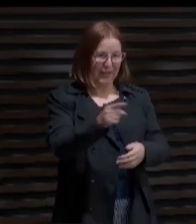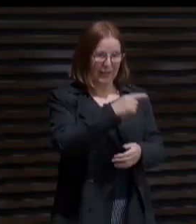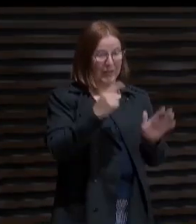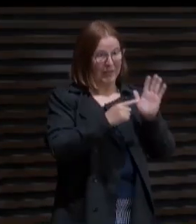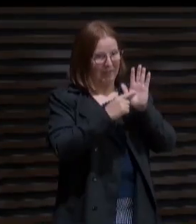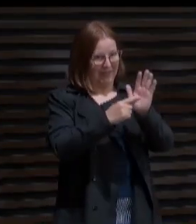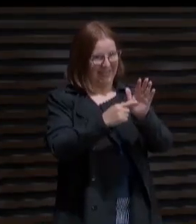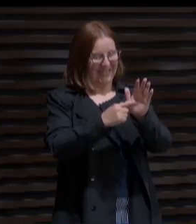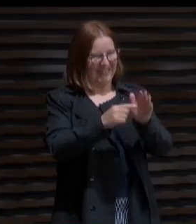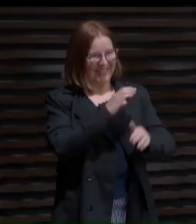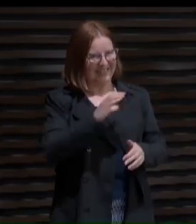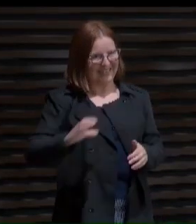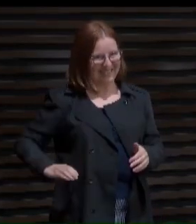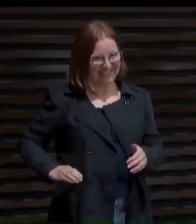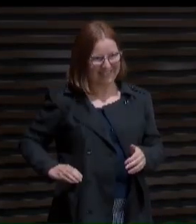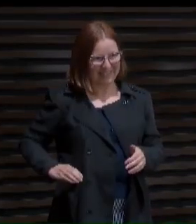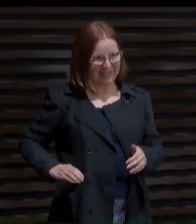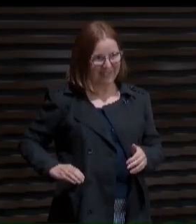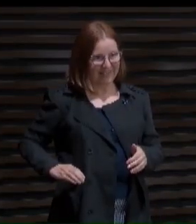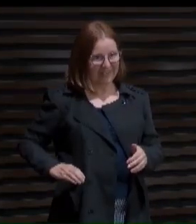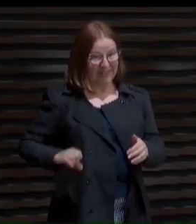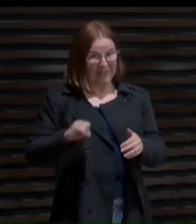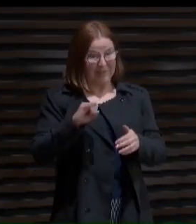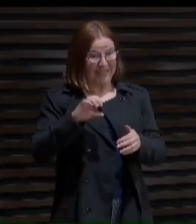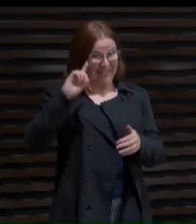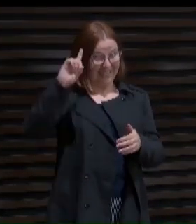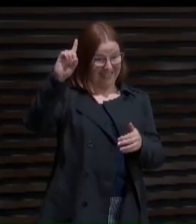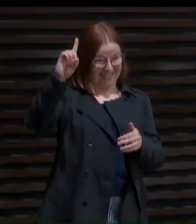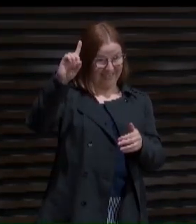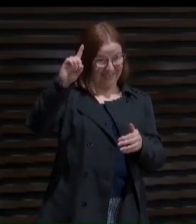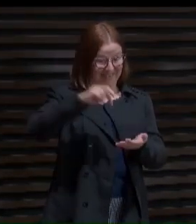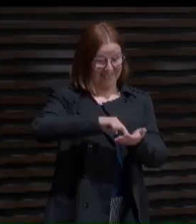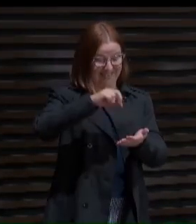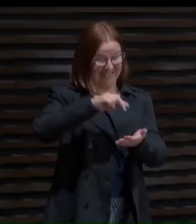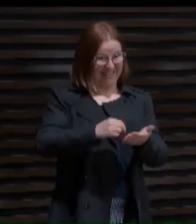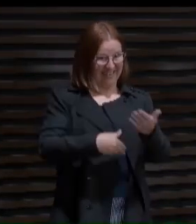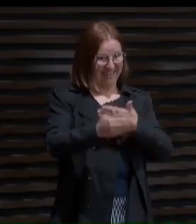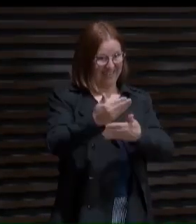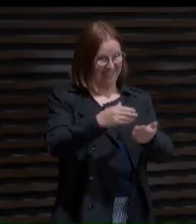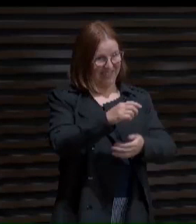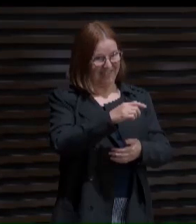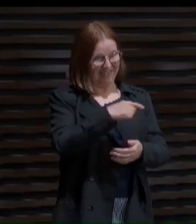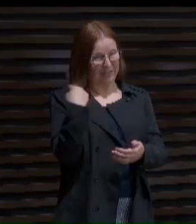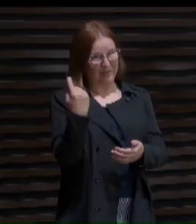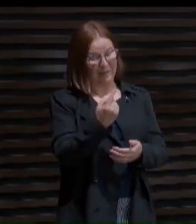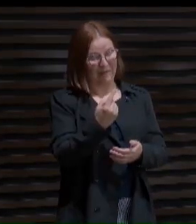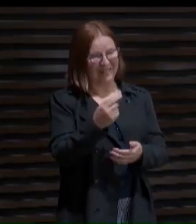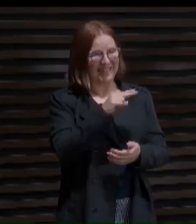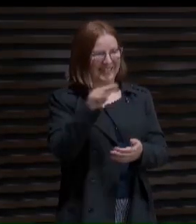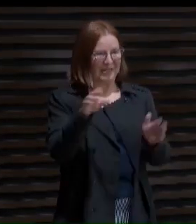de Cristo, como se Deus exortasse por nosso intermédio. Em nome de Cristo,